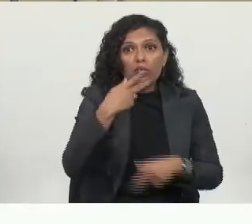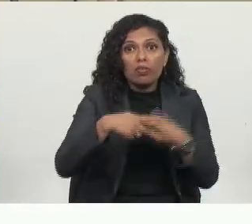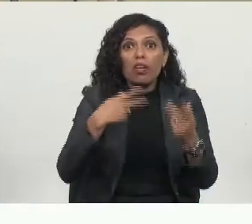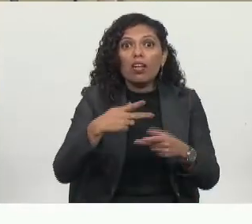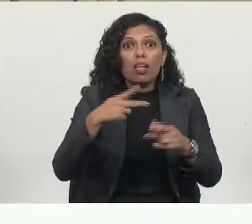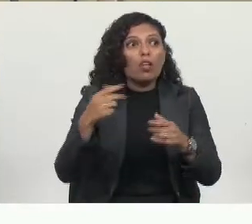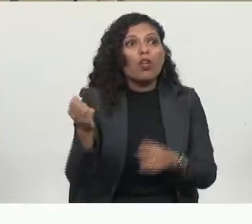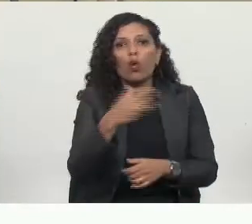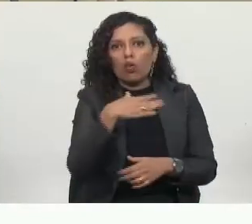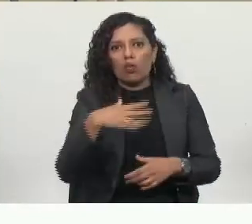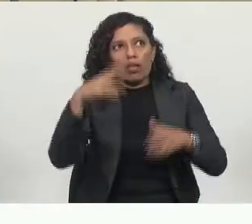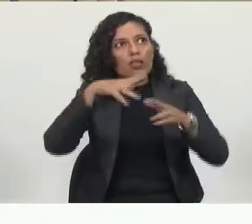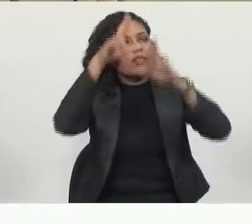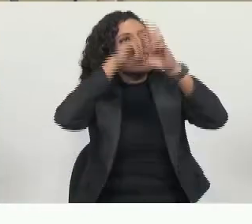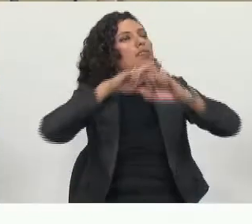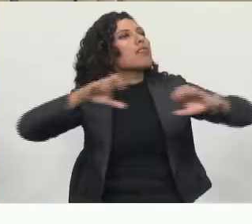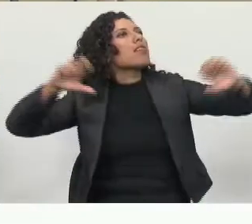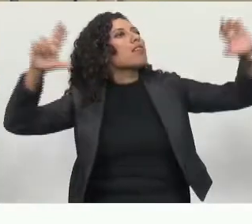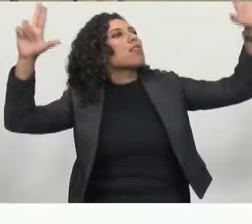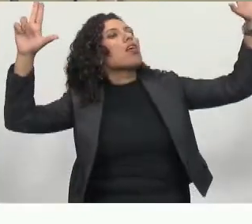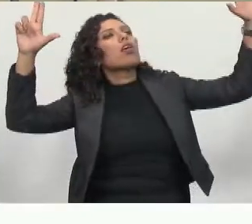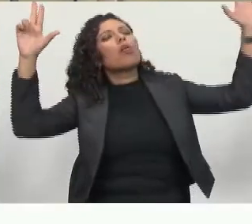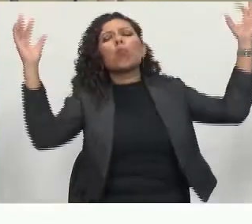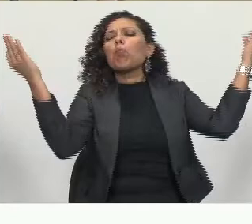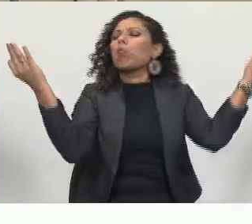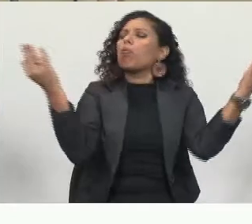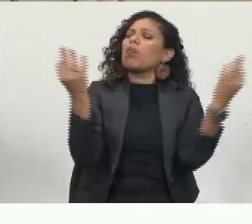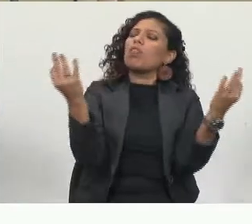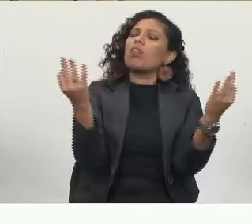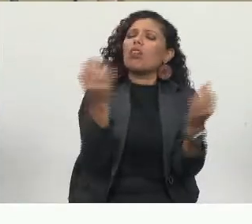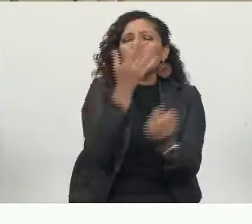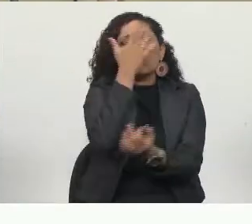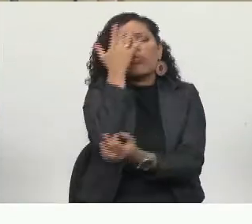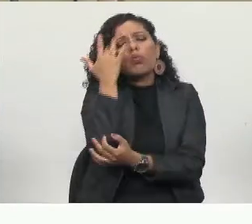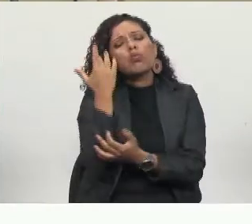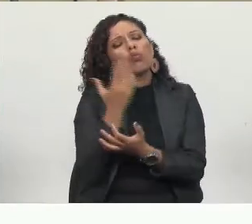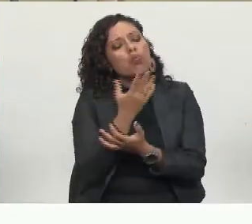Nós não estamos lidando com seres humanos perfeitos, bonzinhos.